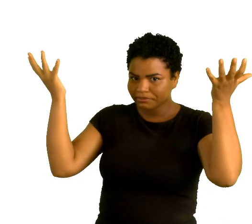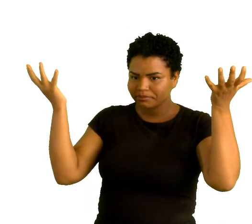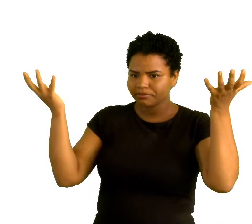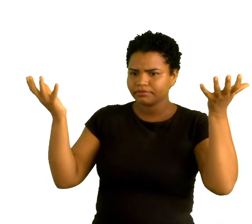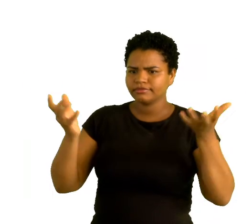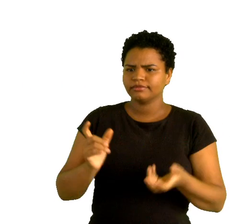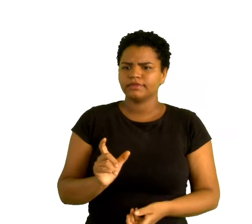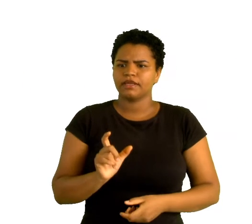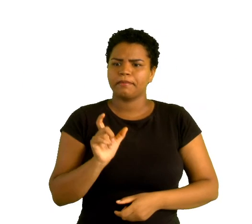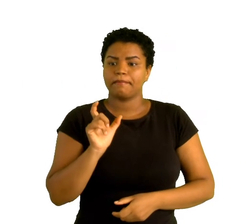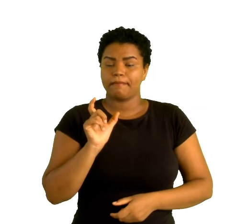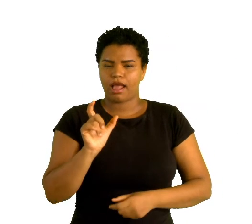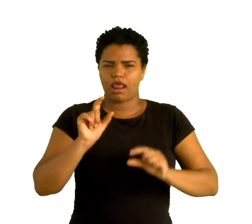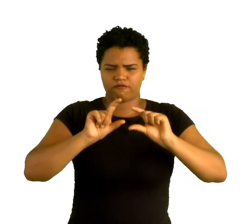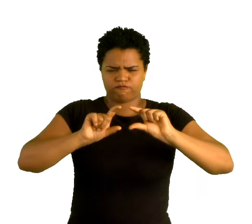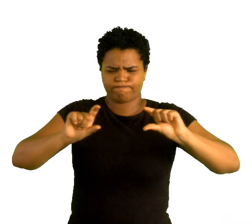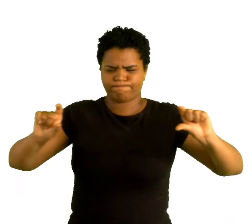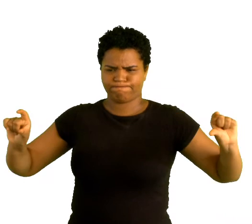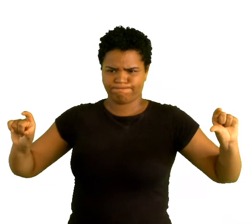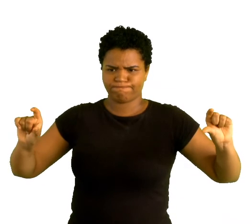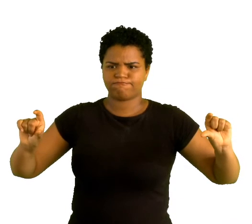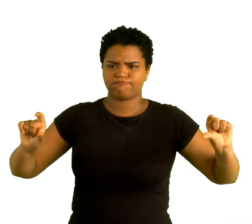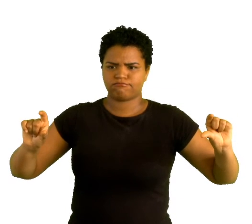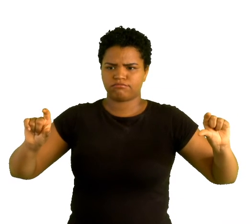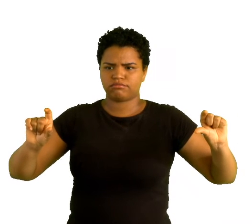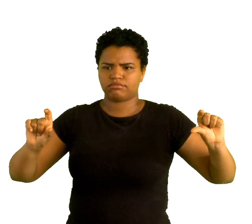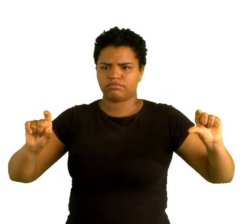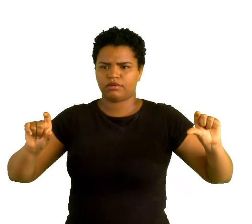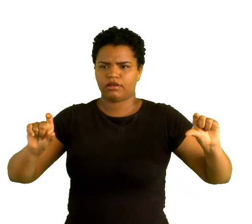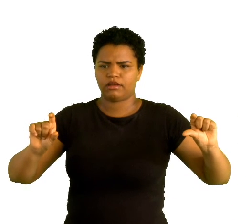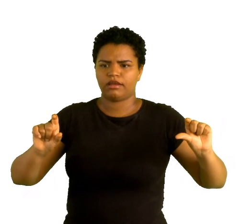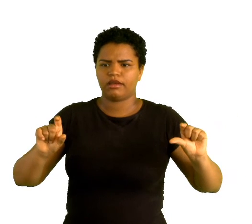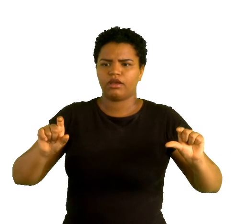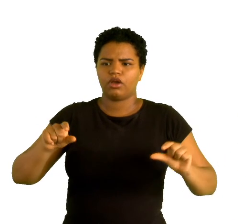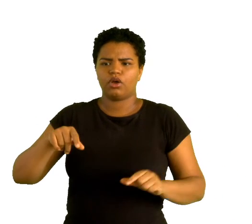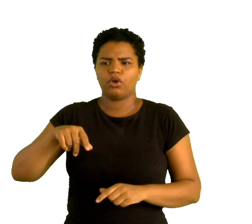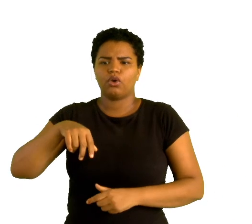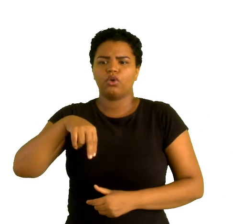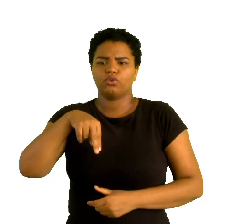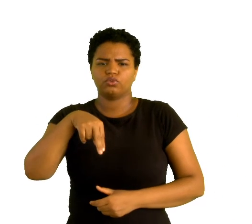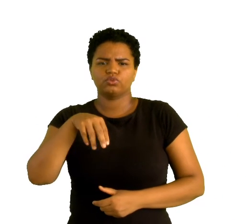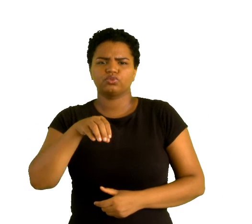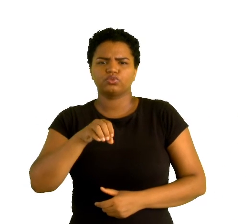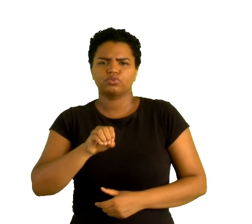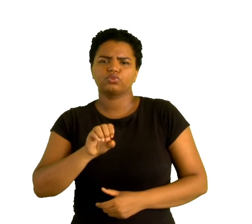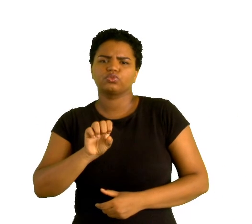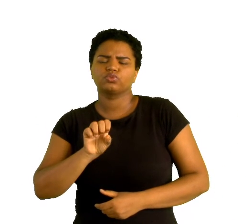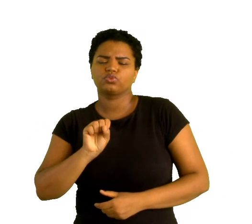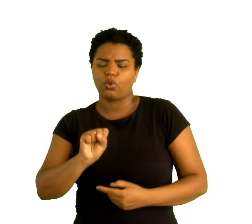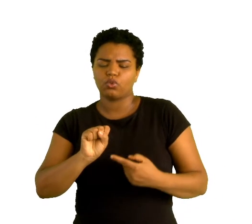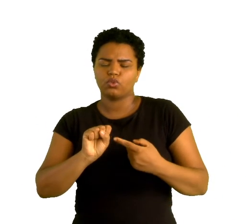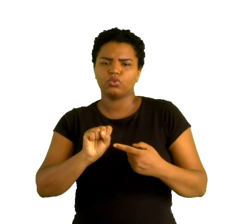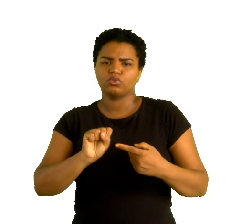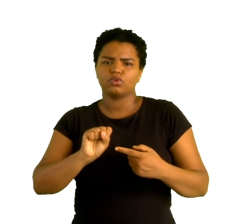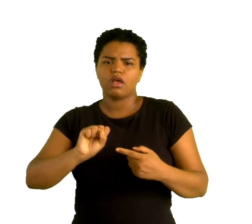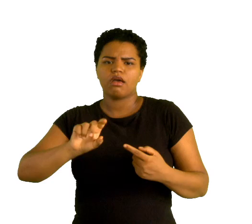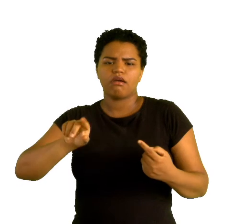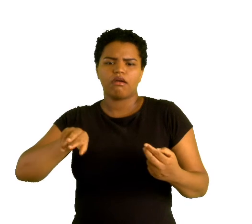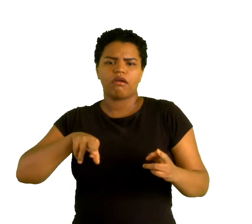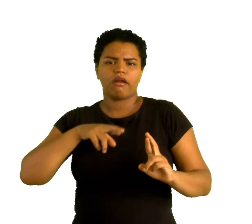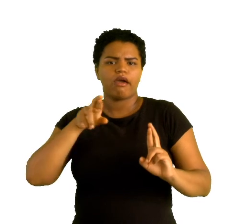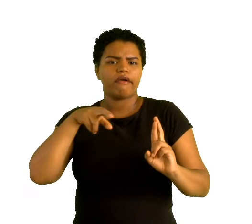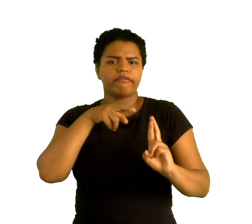palavra grifada, o los, está se referindo a quem? Esperar